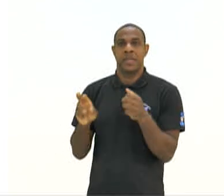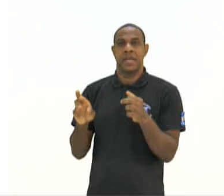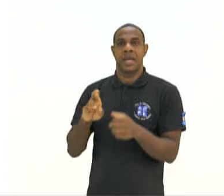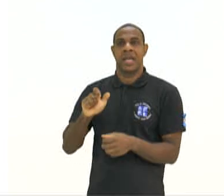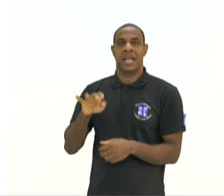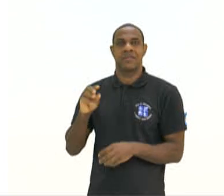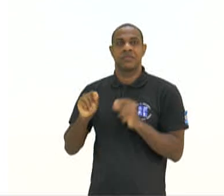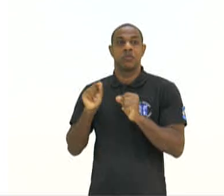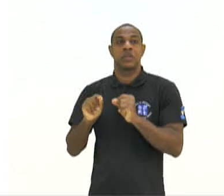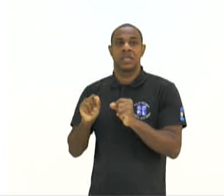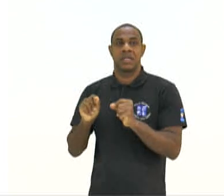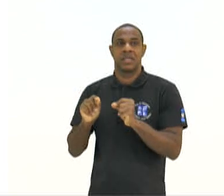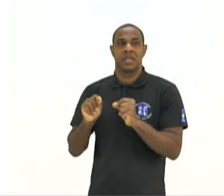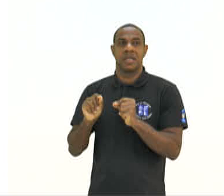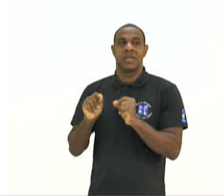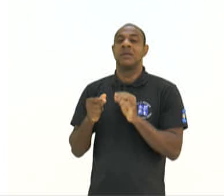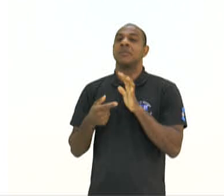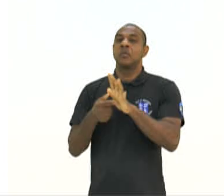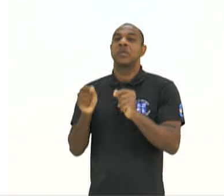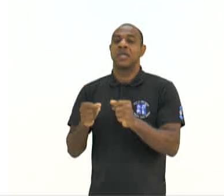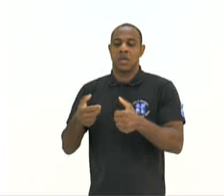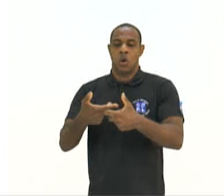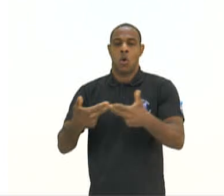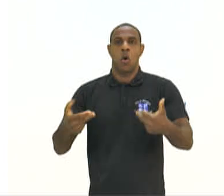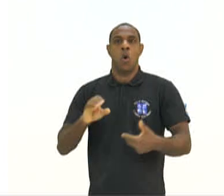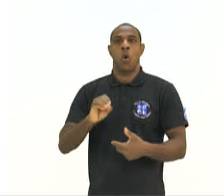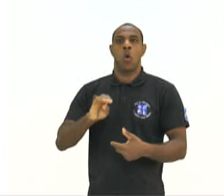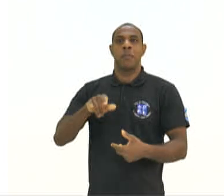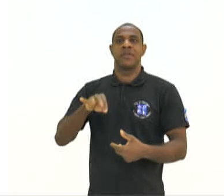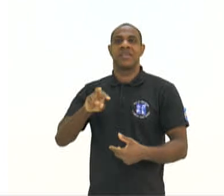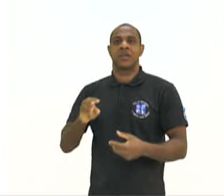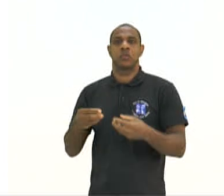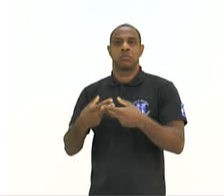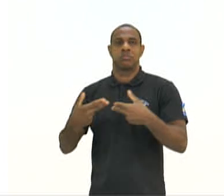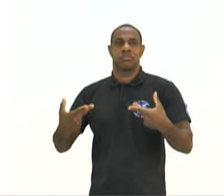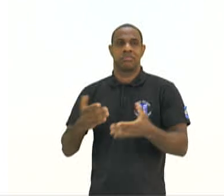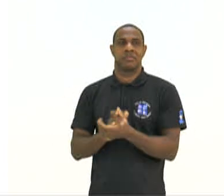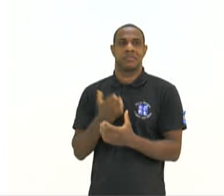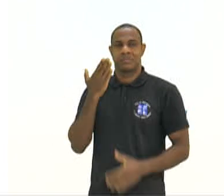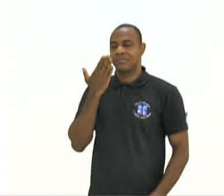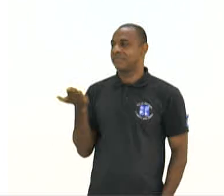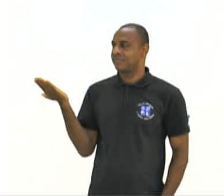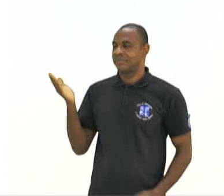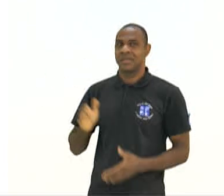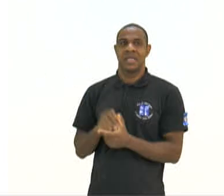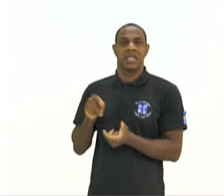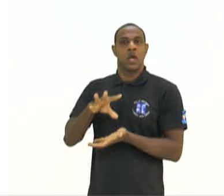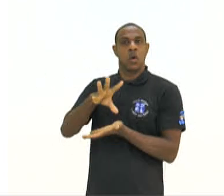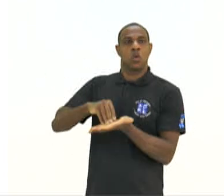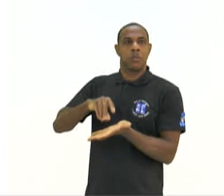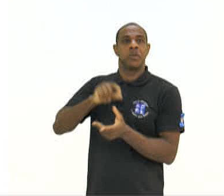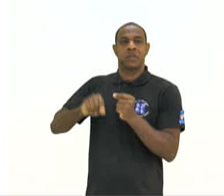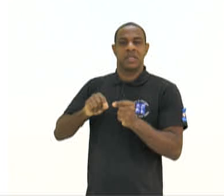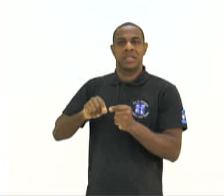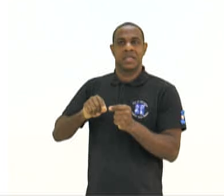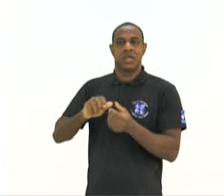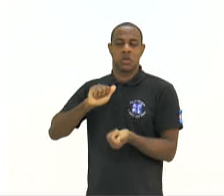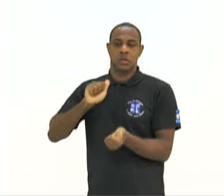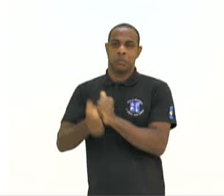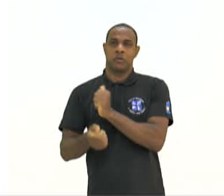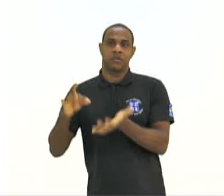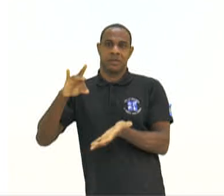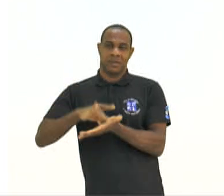refere a objeto. The real sport that they imitate, eles imitam o quê? O esporte